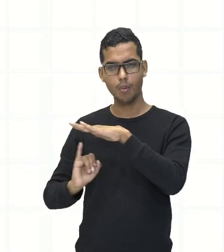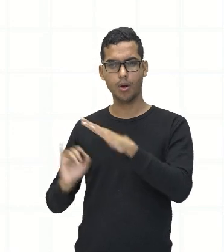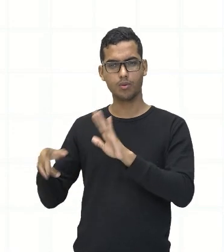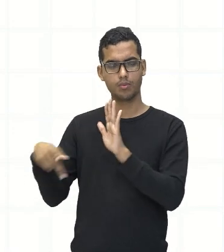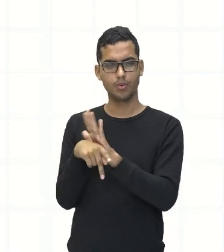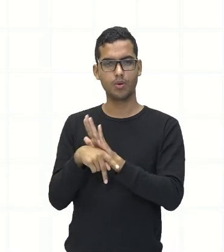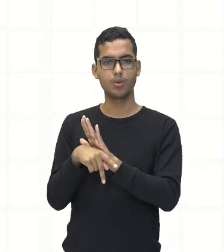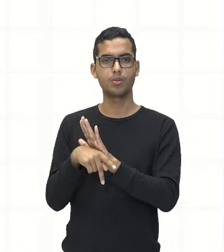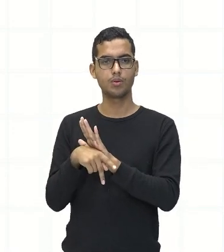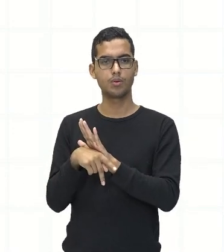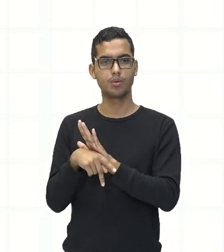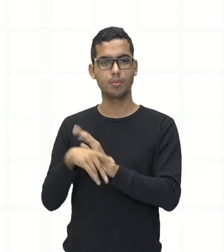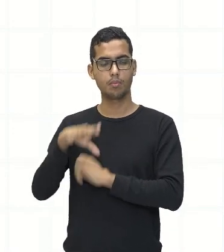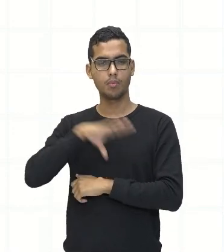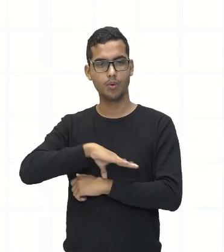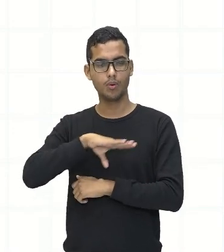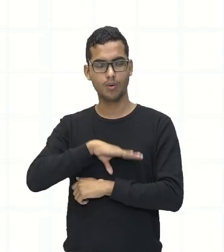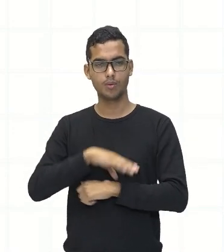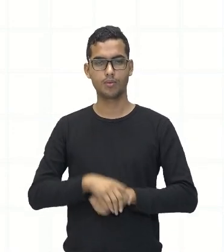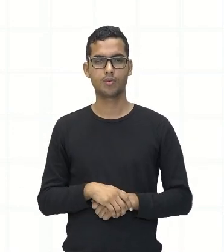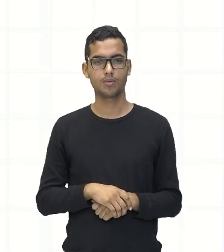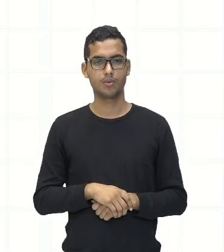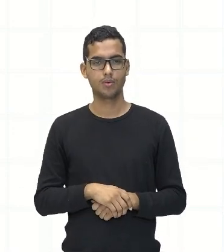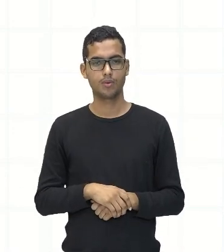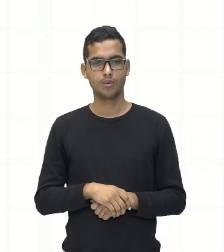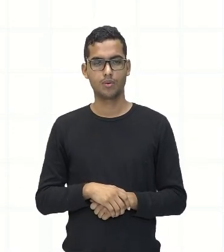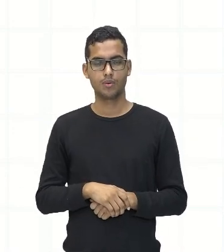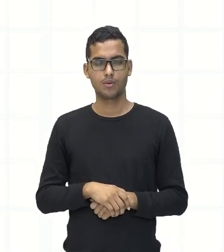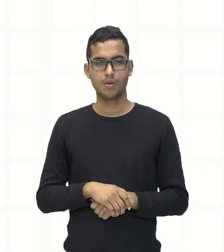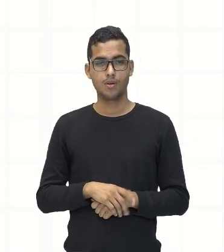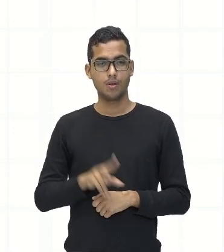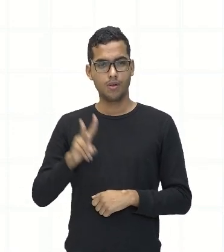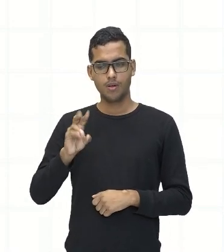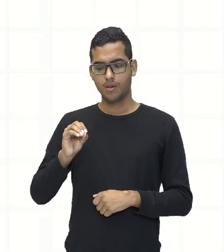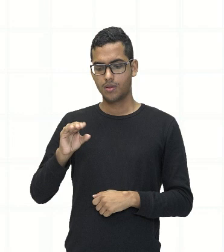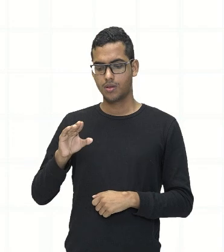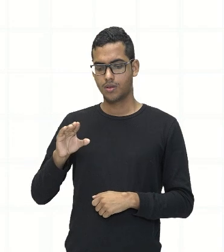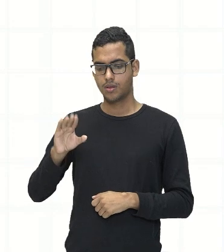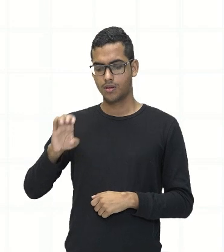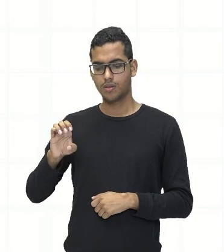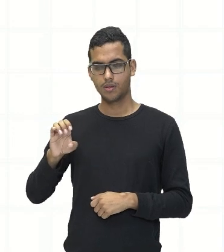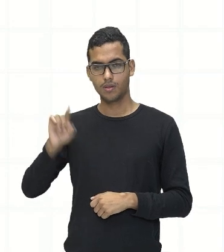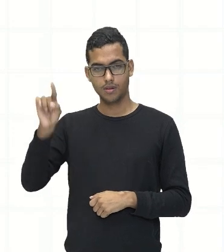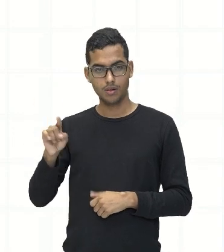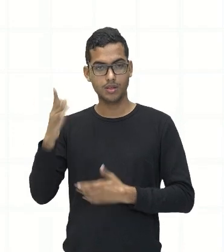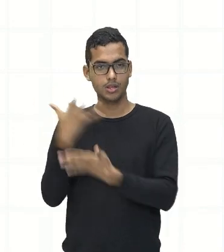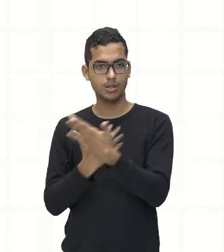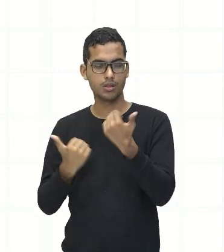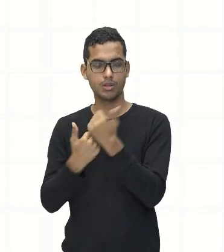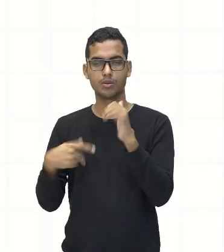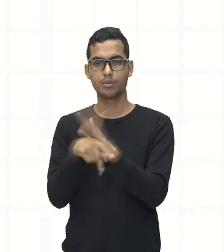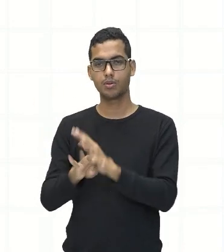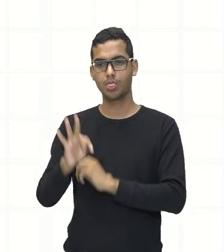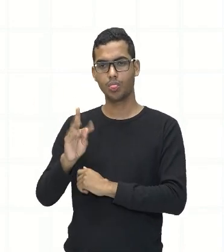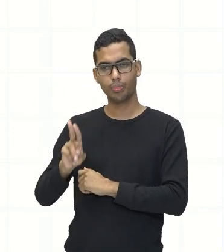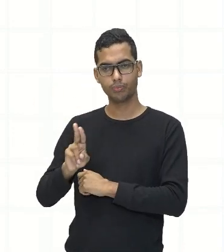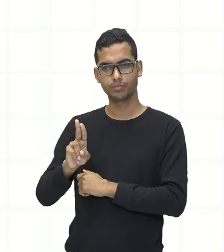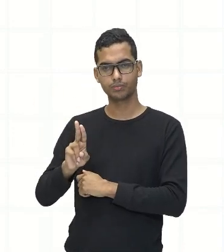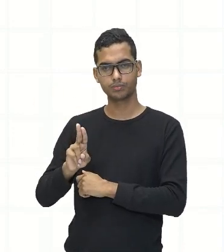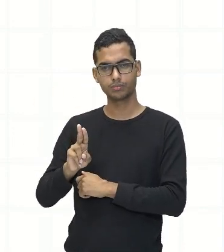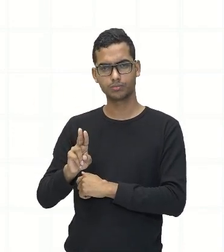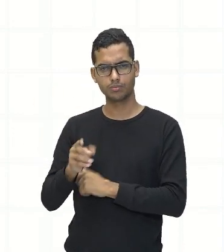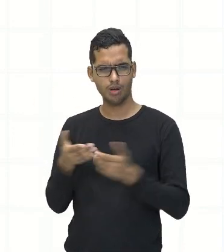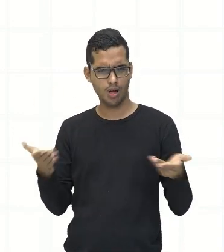português, o você é o pronome que tem substituído o tu. Professora, então ninguém